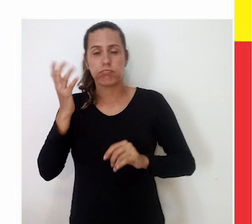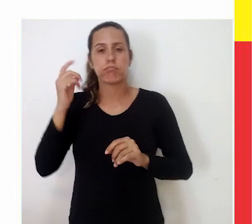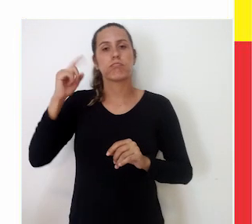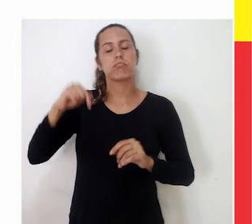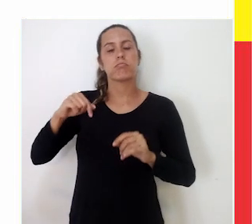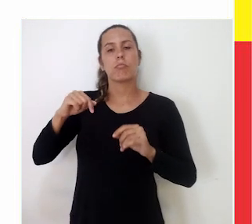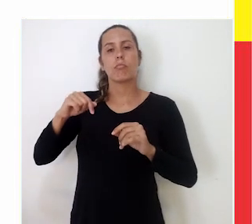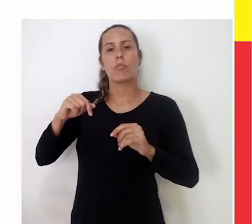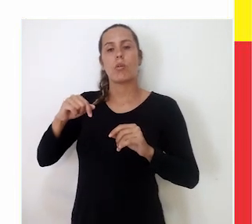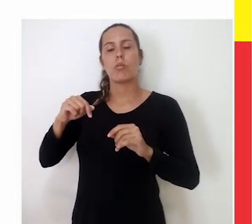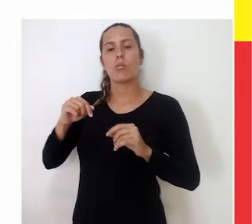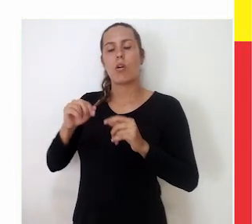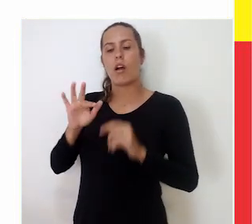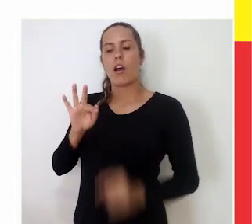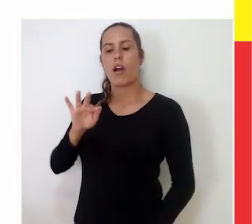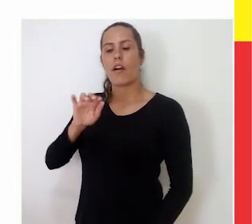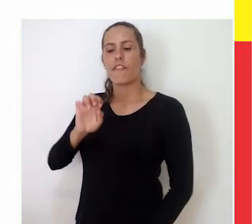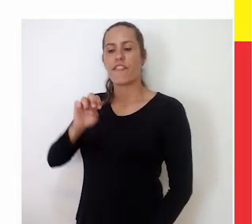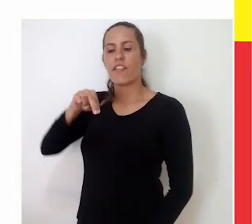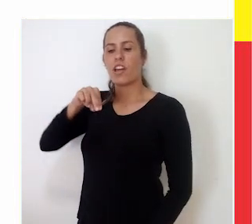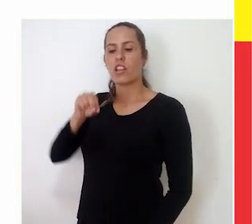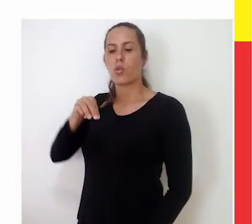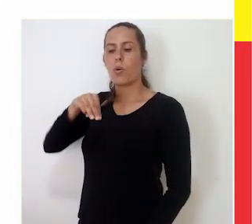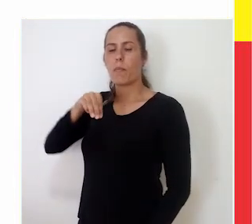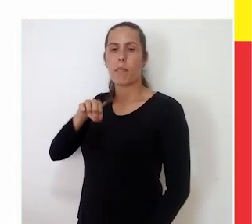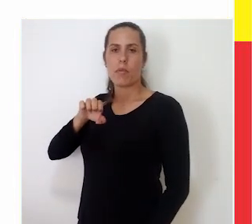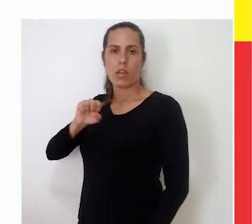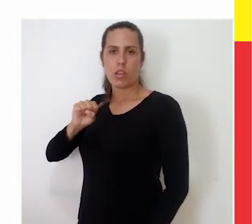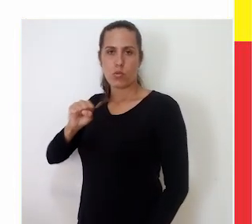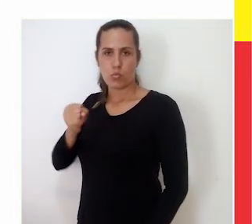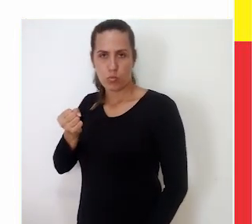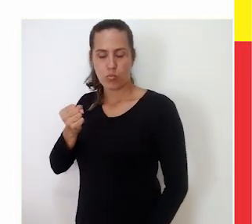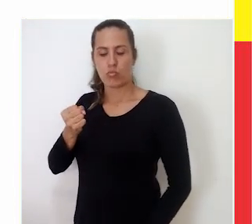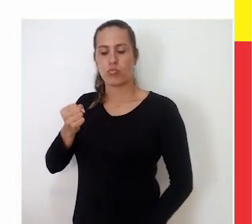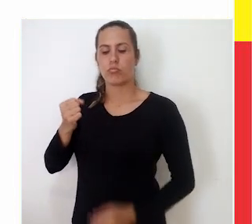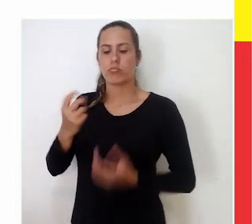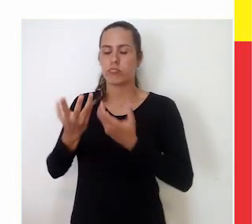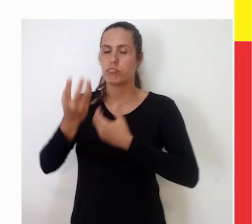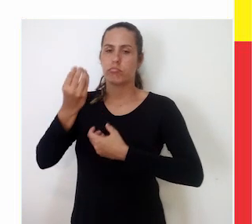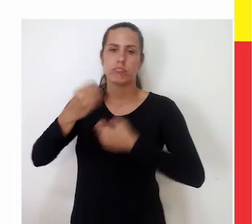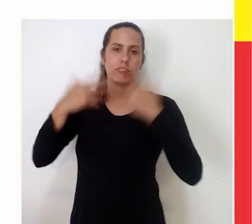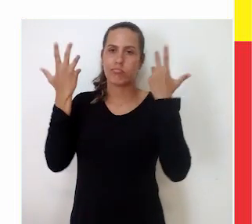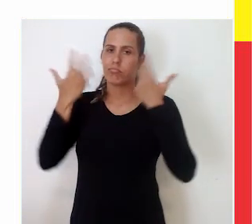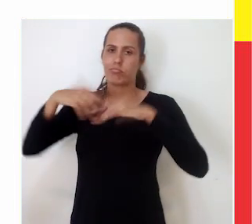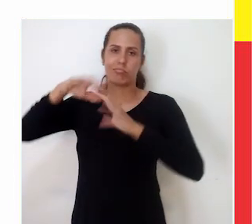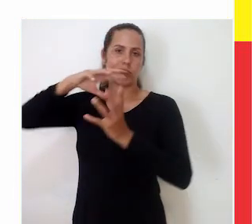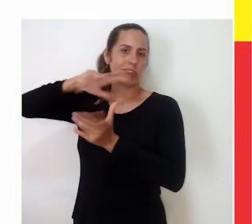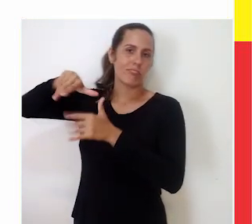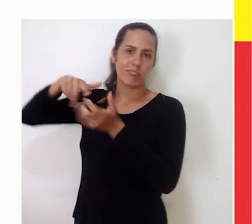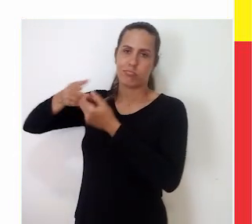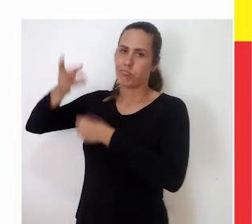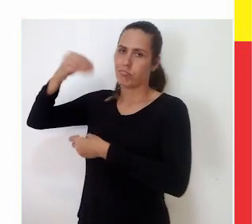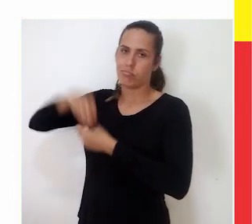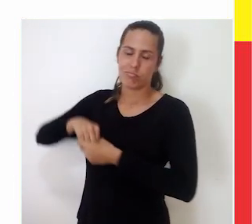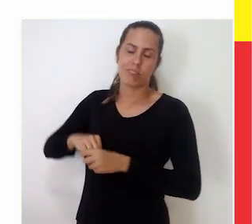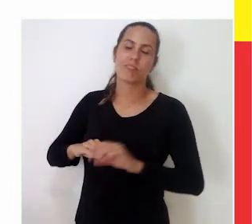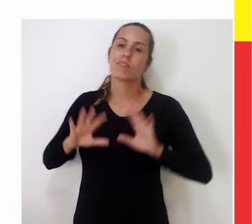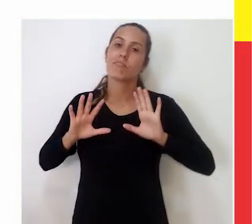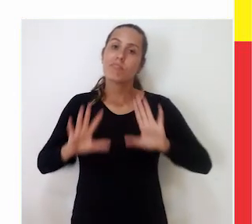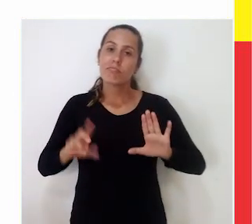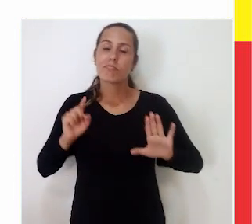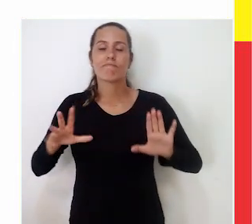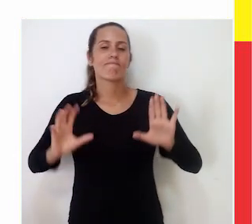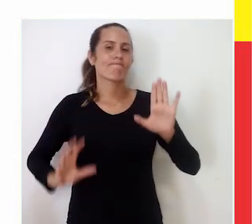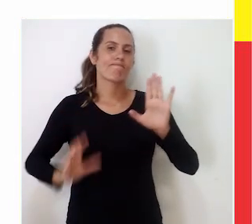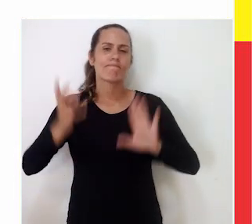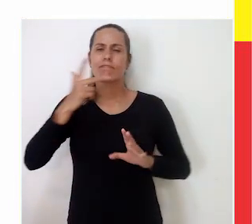geológicos. Beleza? Quem é que causa o tsunami? Existem várias causas, da mesma forma que os